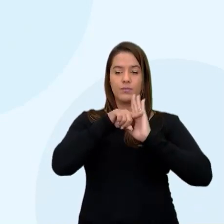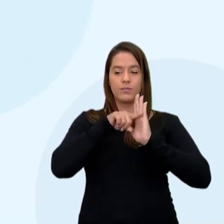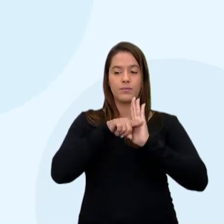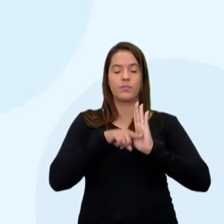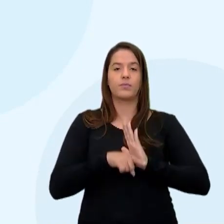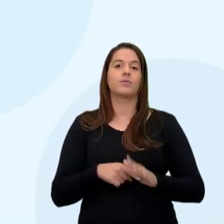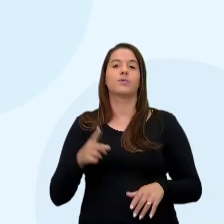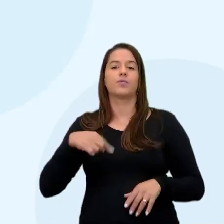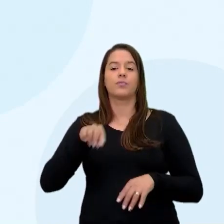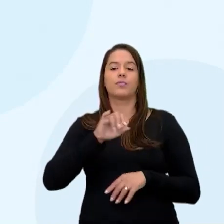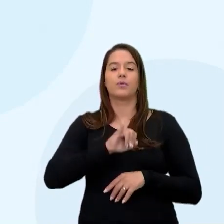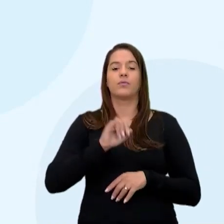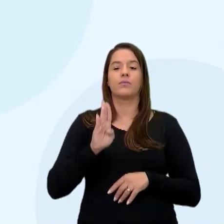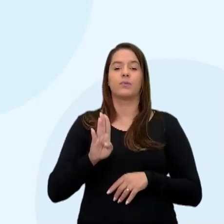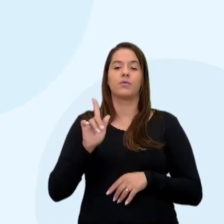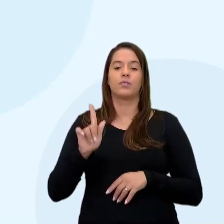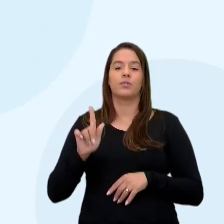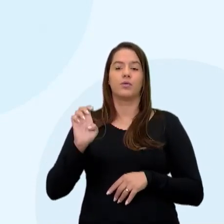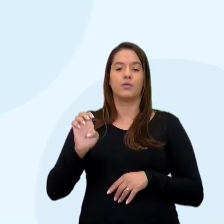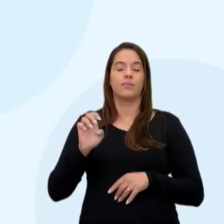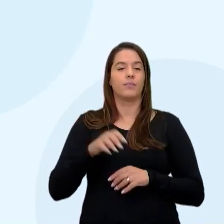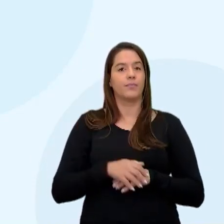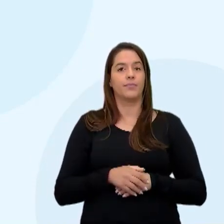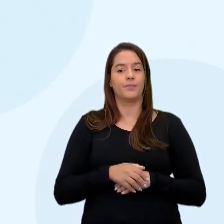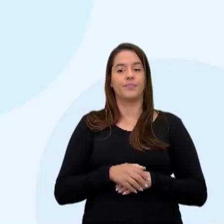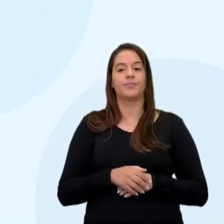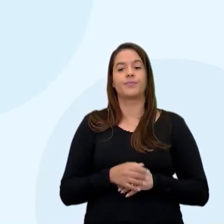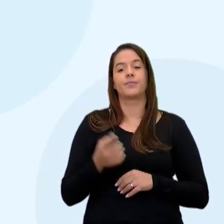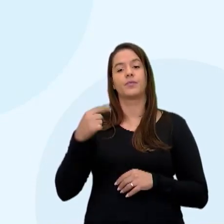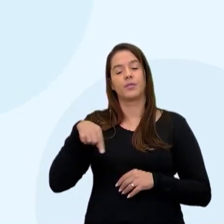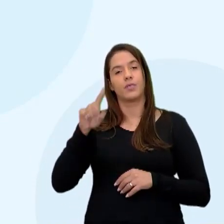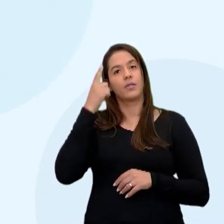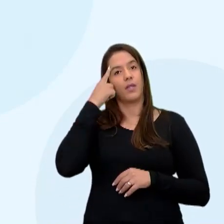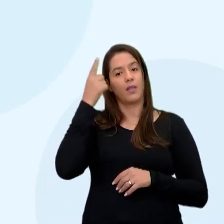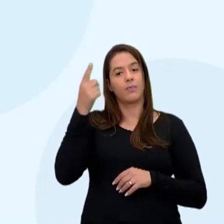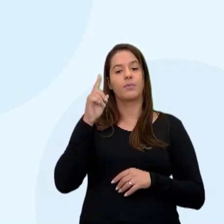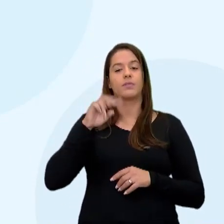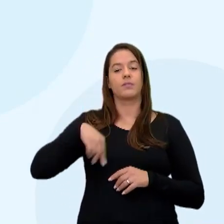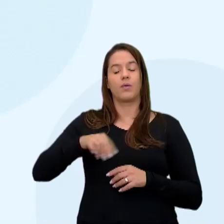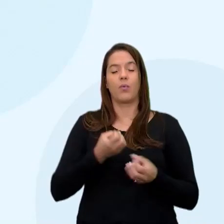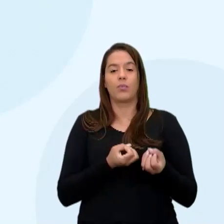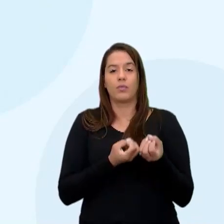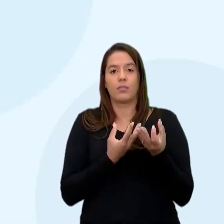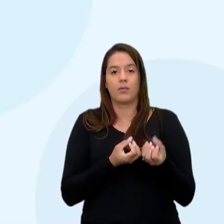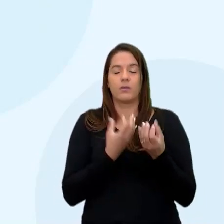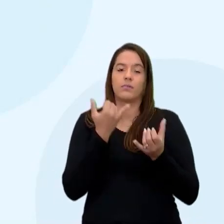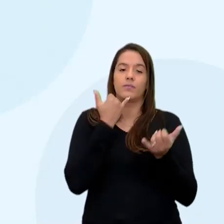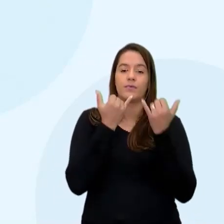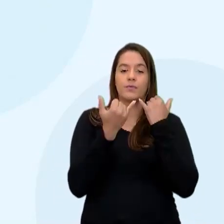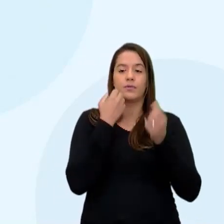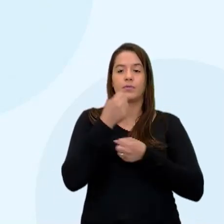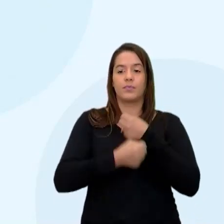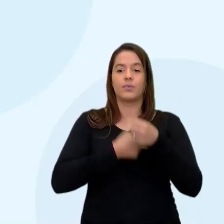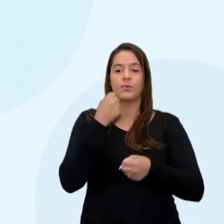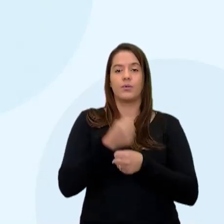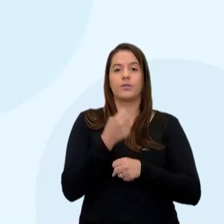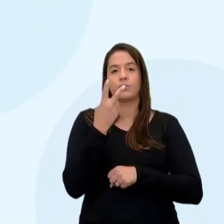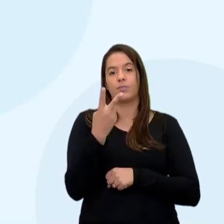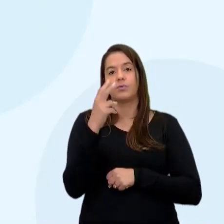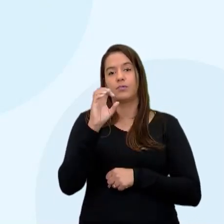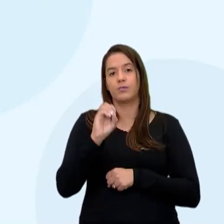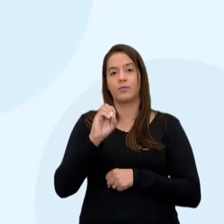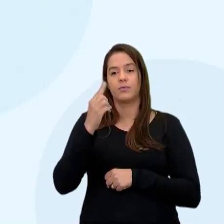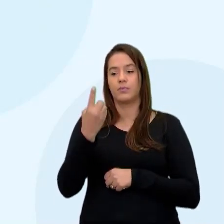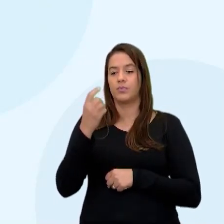aí do IBGE pelo último REGIC, tá certo? Então, sempre lembrando isso, né? São dados aí de